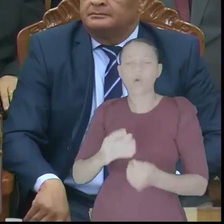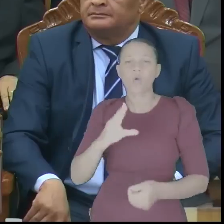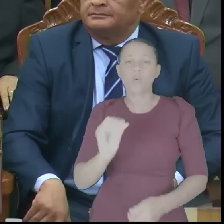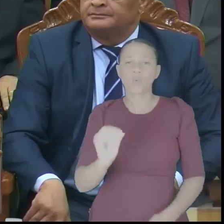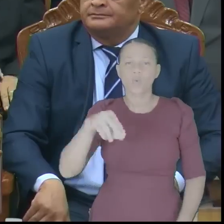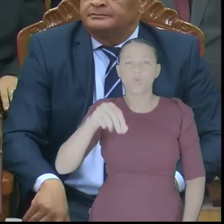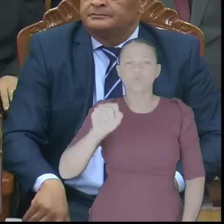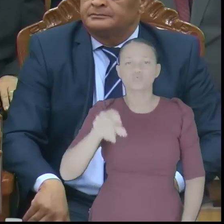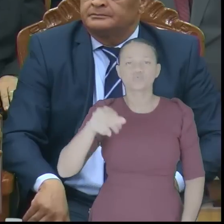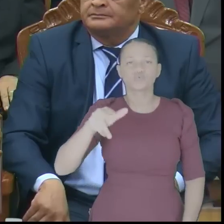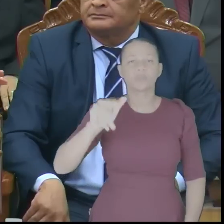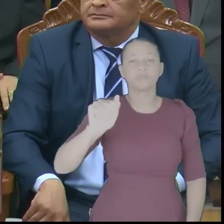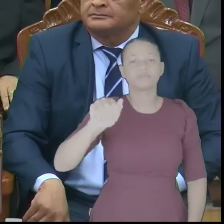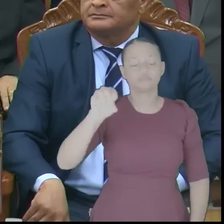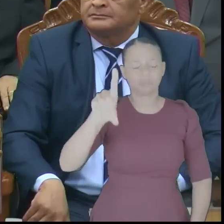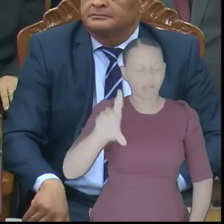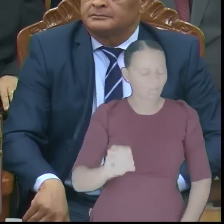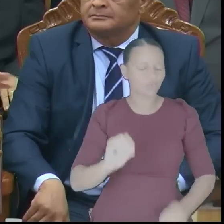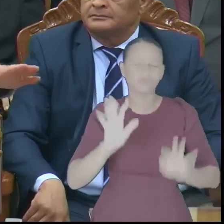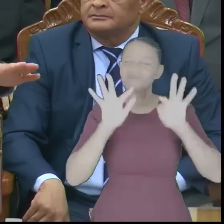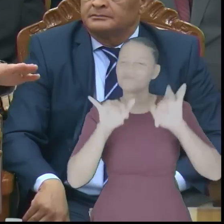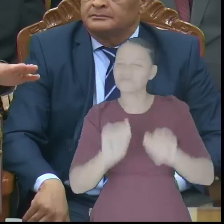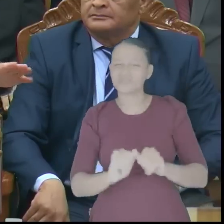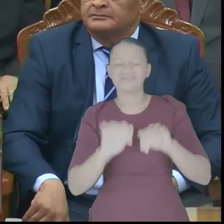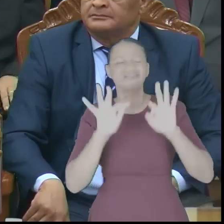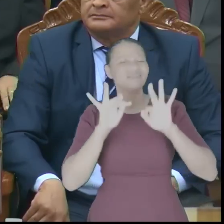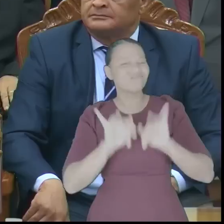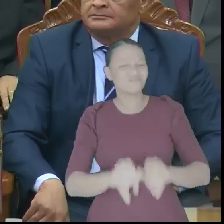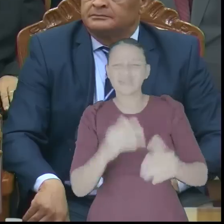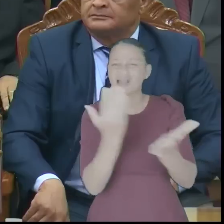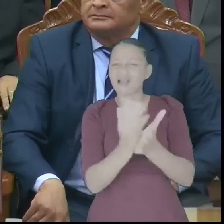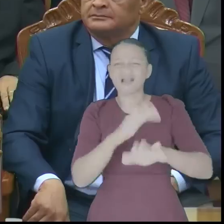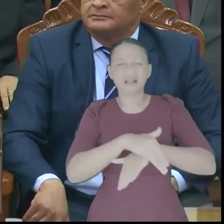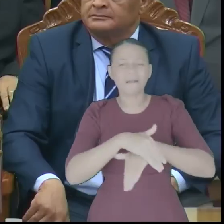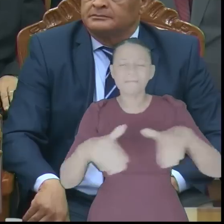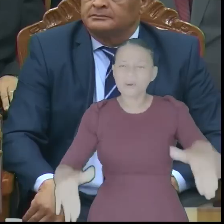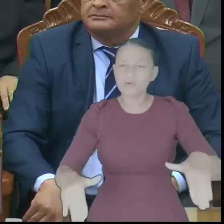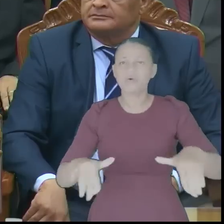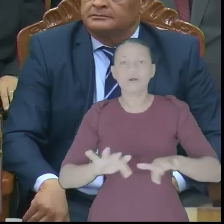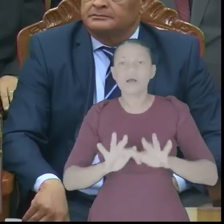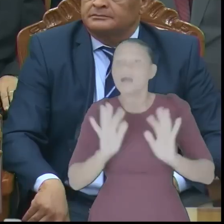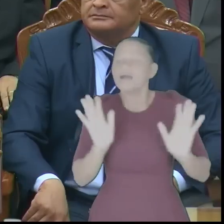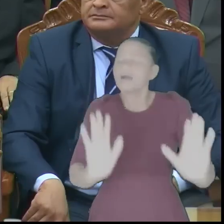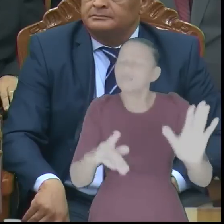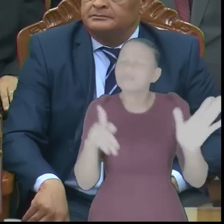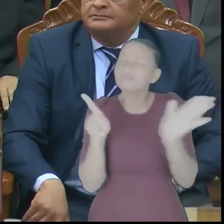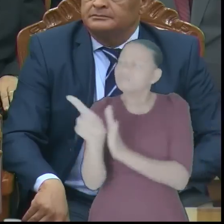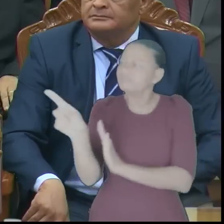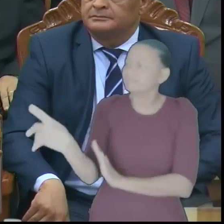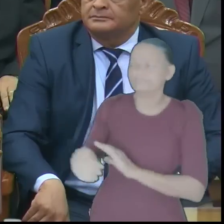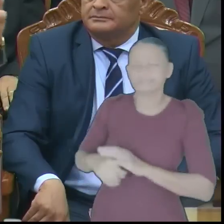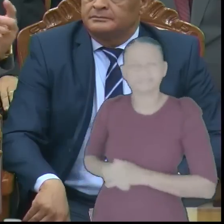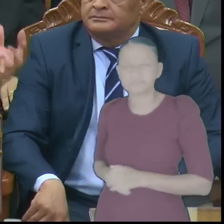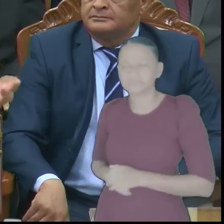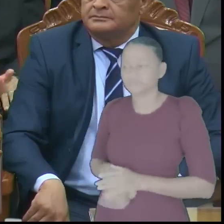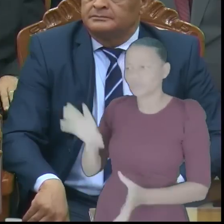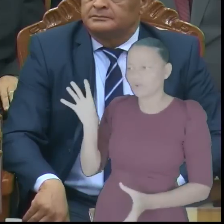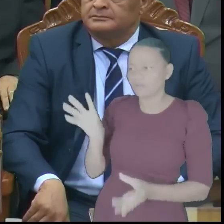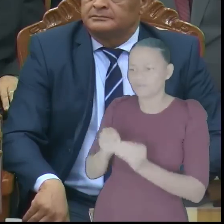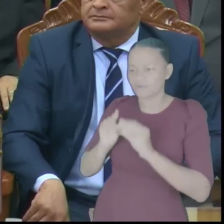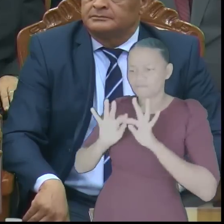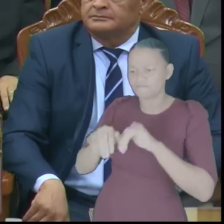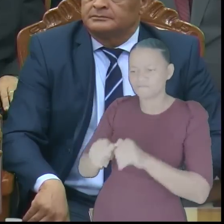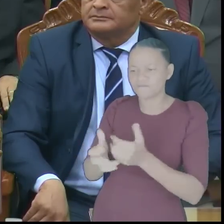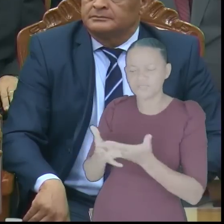é feito, terminado, concluído. Aí fica uma pergunta. Se ele conclui a obra, e